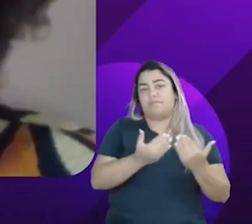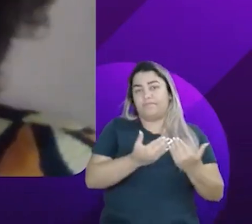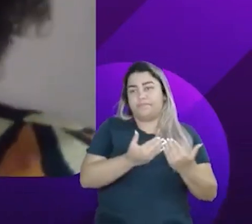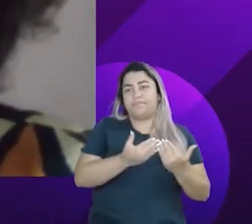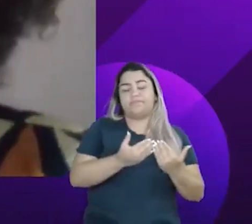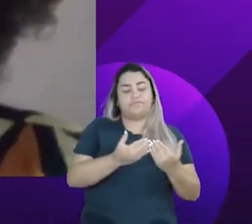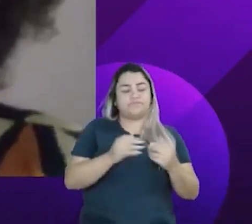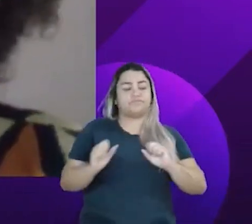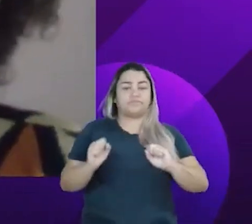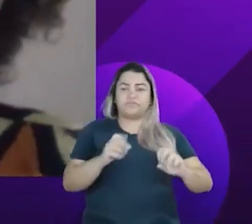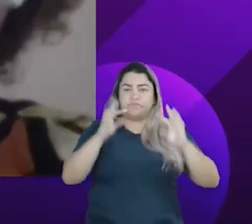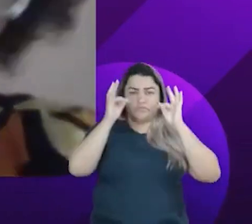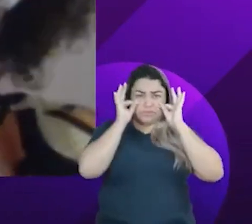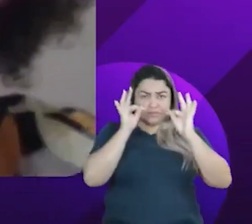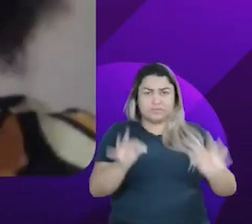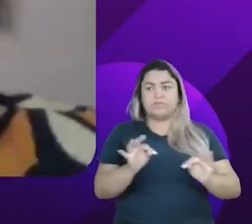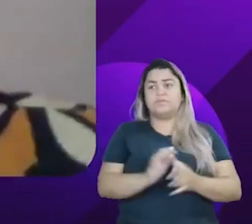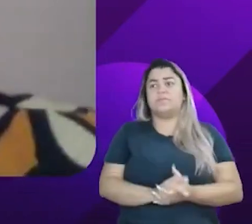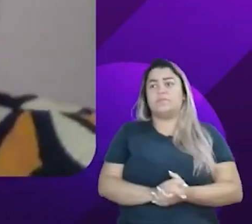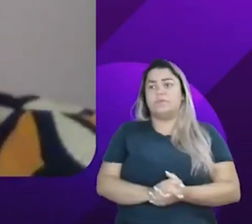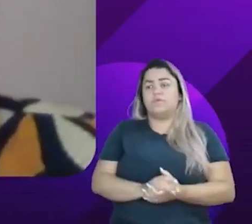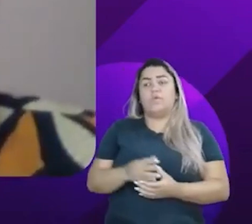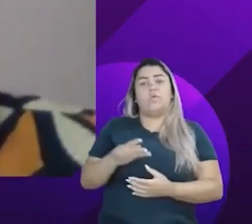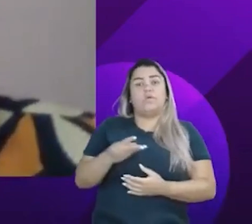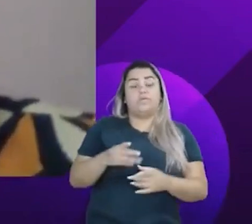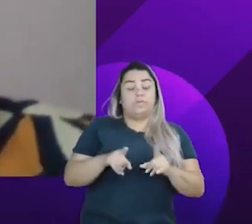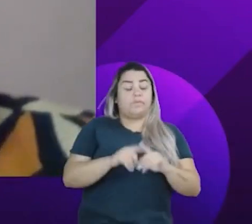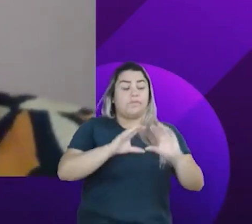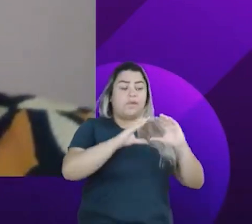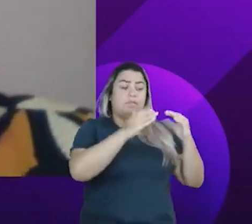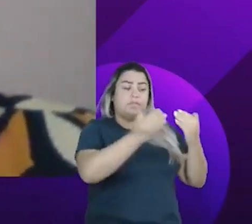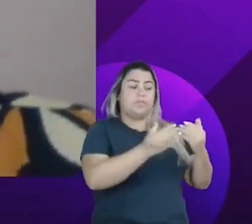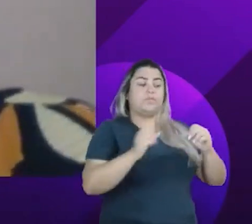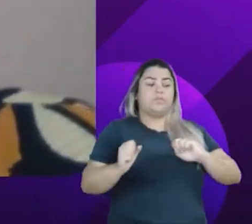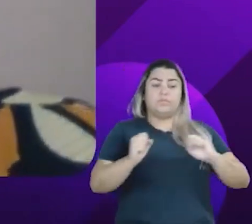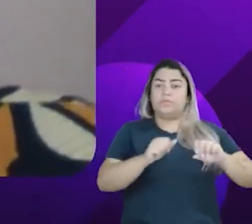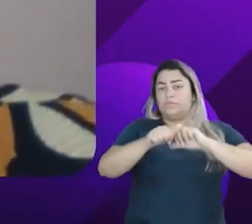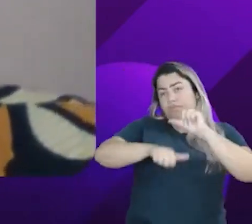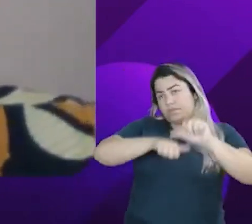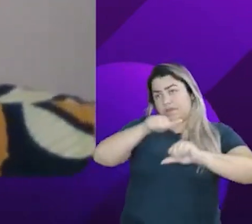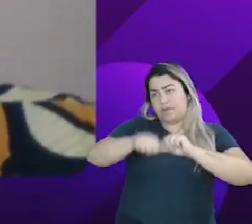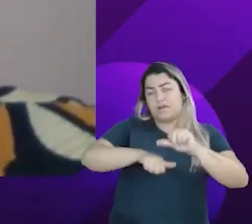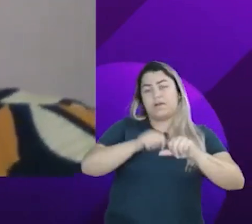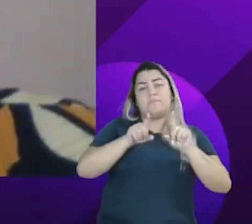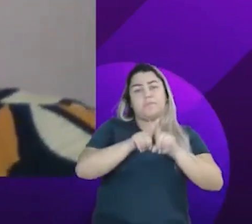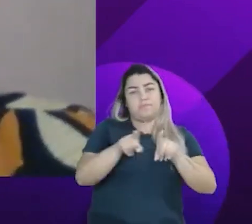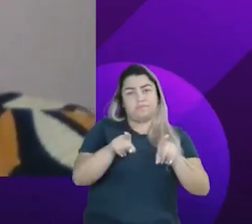pude testemunhar o quanto uma comunidade pode mudar a partir do momento que